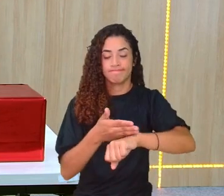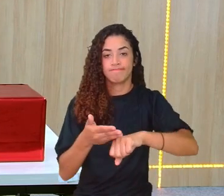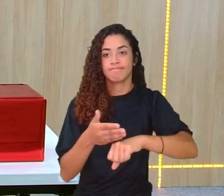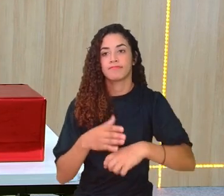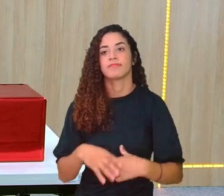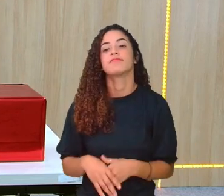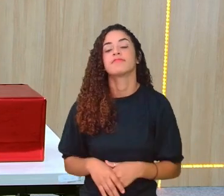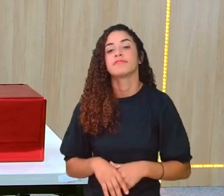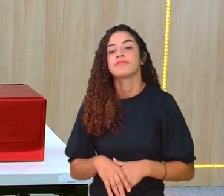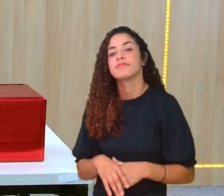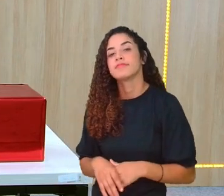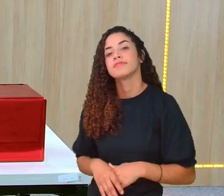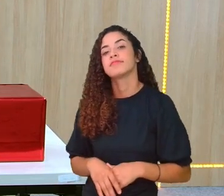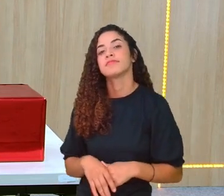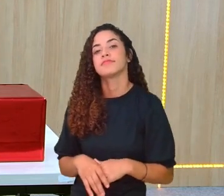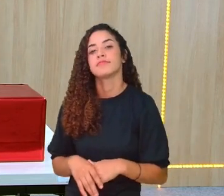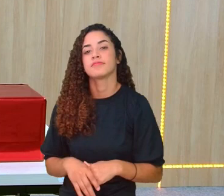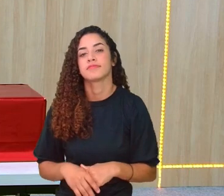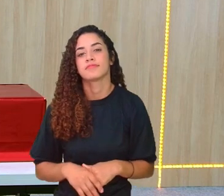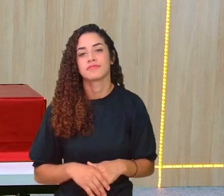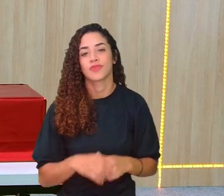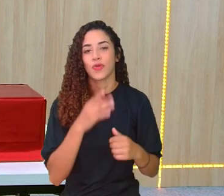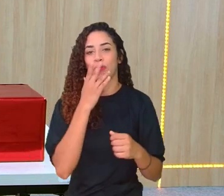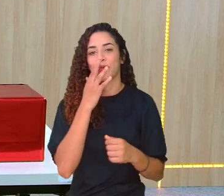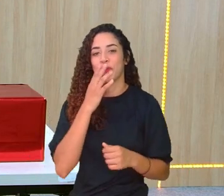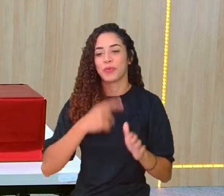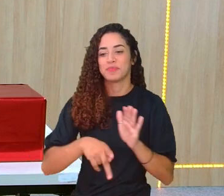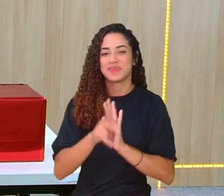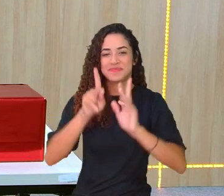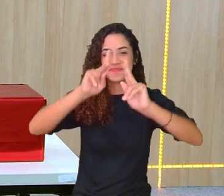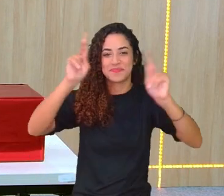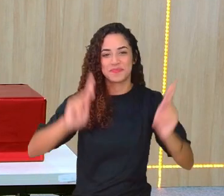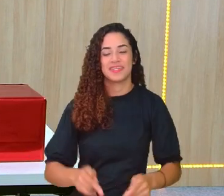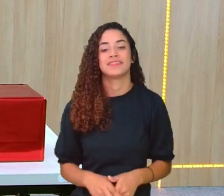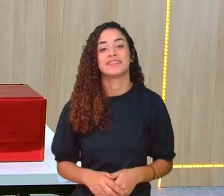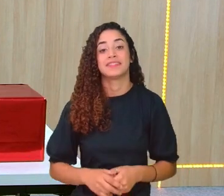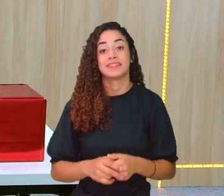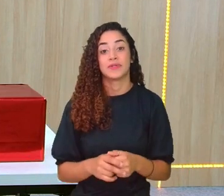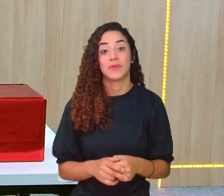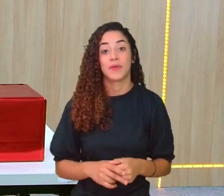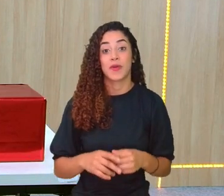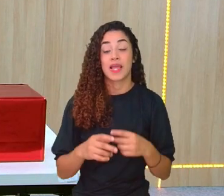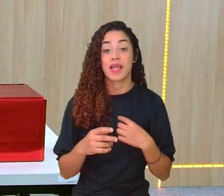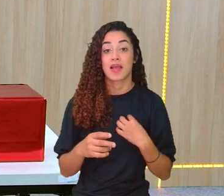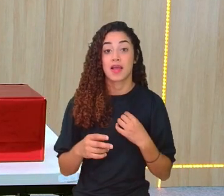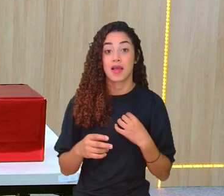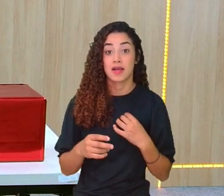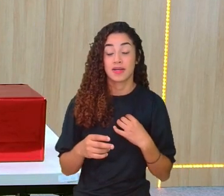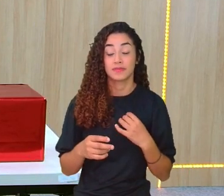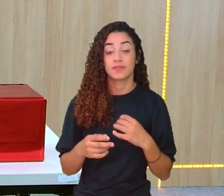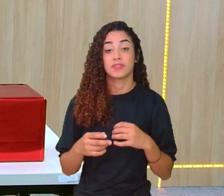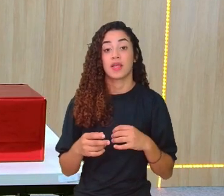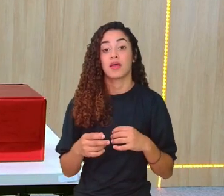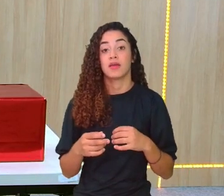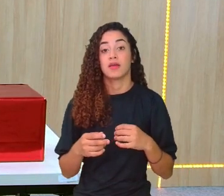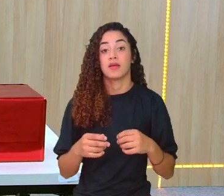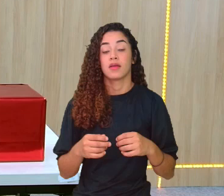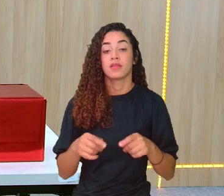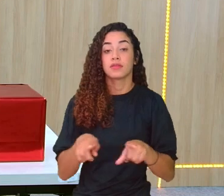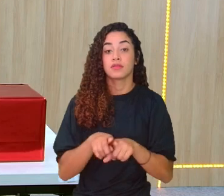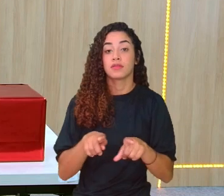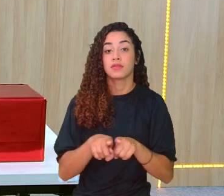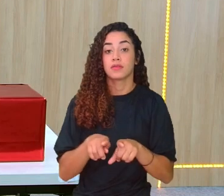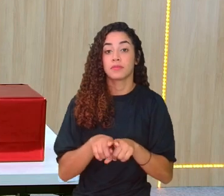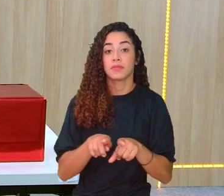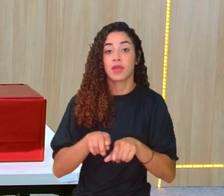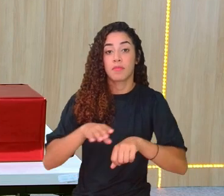A branca. Então, a cor da paz. Calça azul, camisa branca, mas ainda falta uma